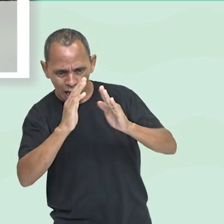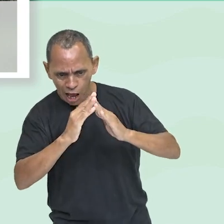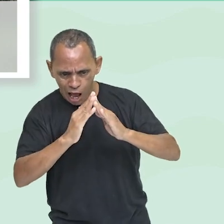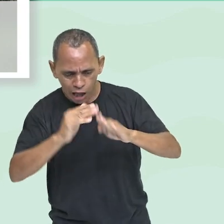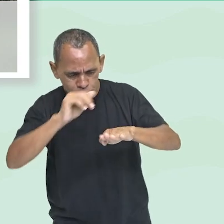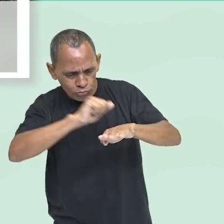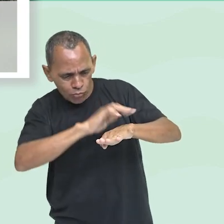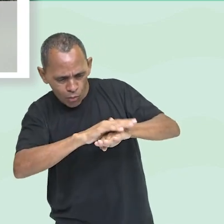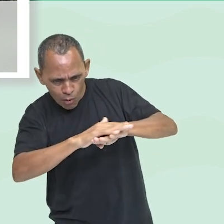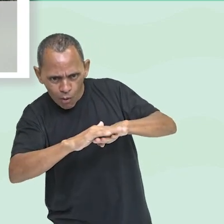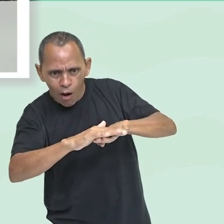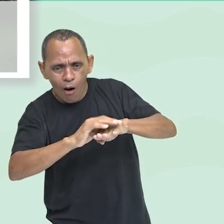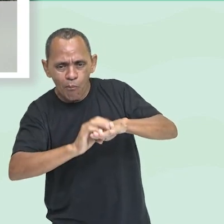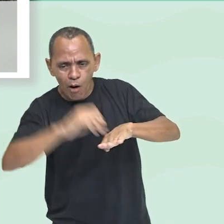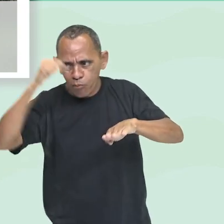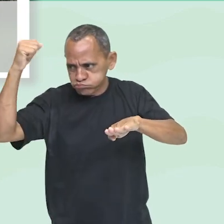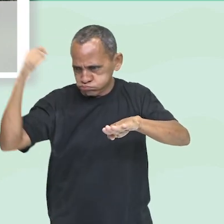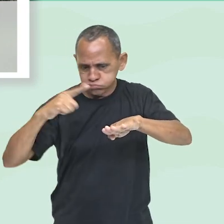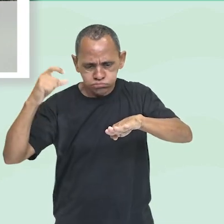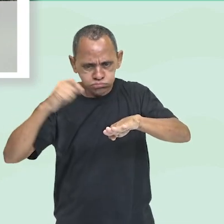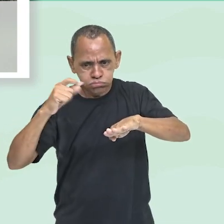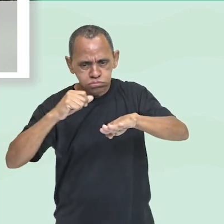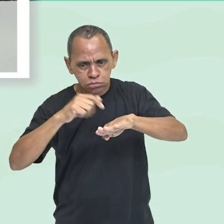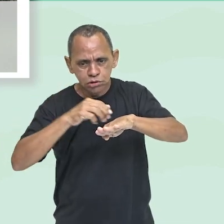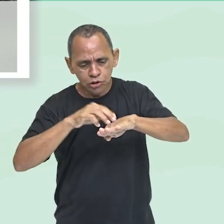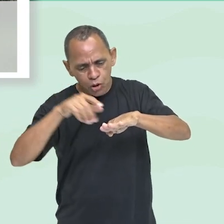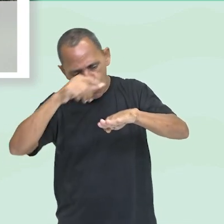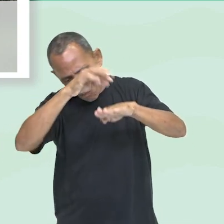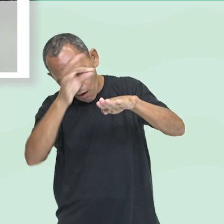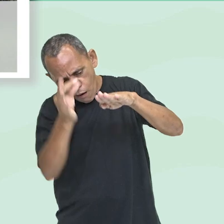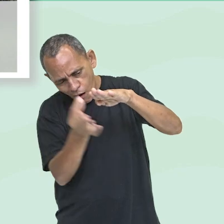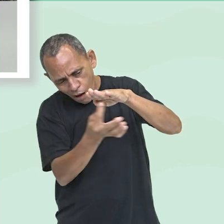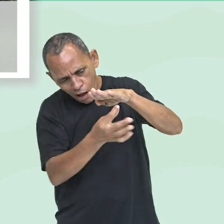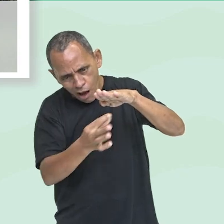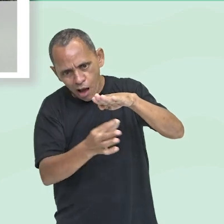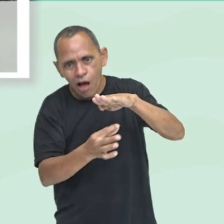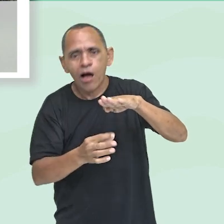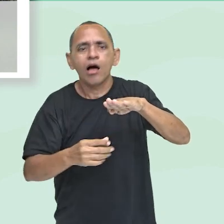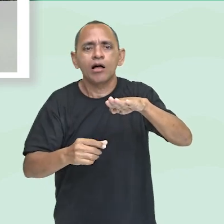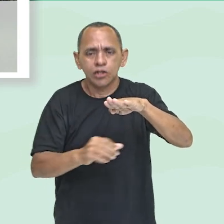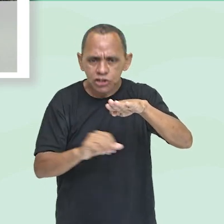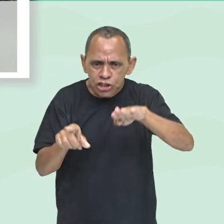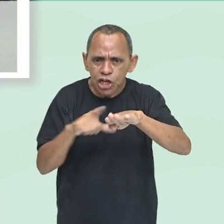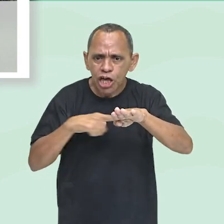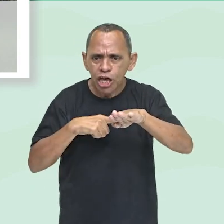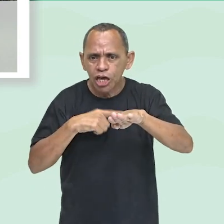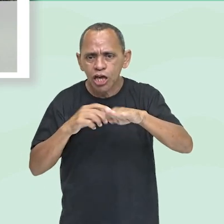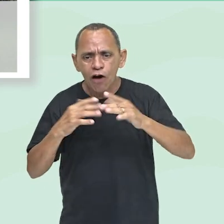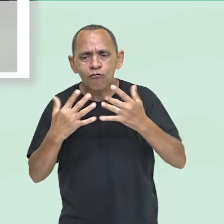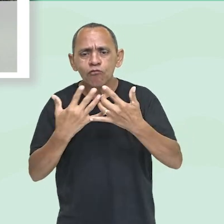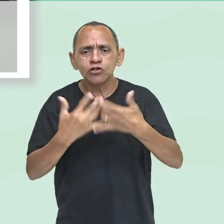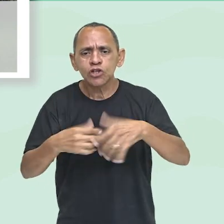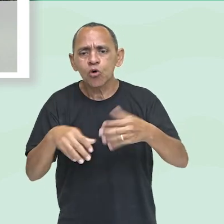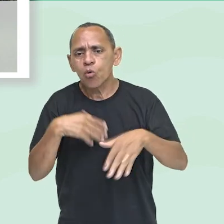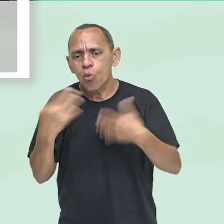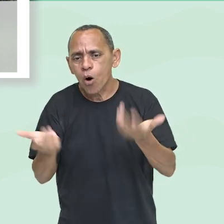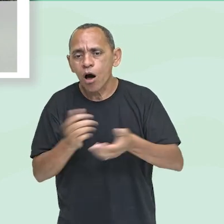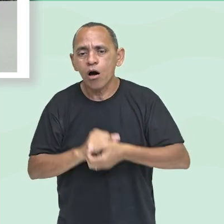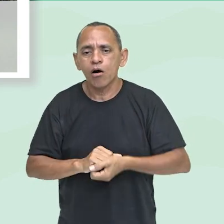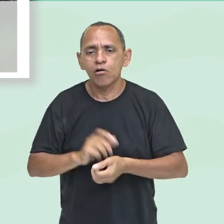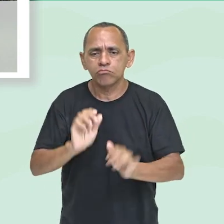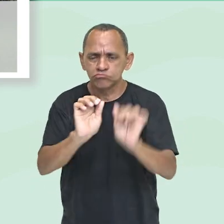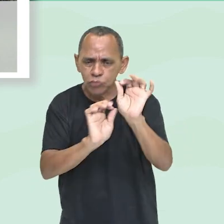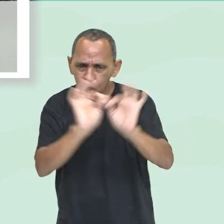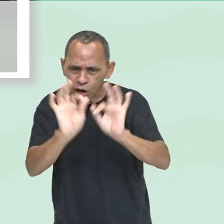fotovoltaica. Essa energia passa por um equipamento chamado inversor. A função do inversor é preparar esta energia solar